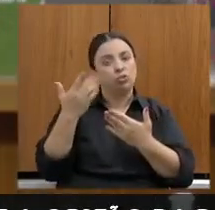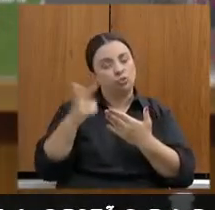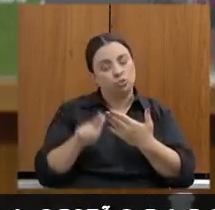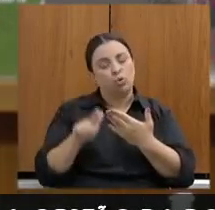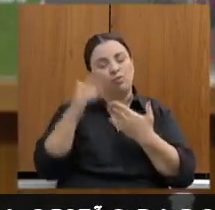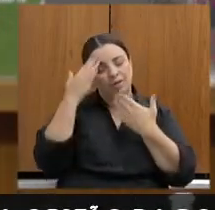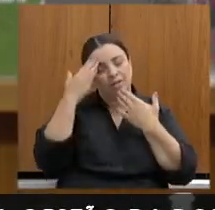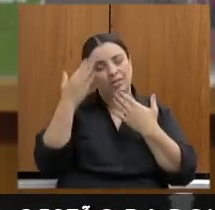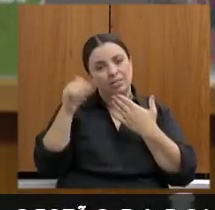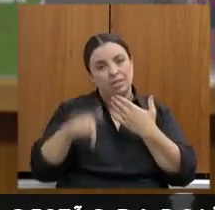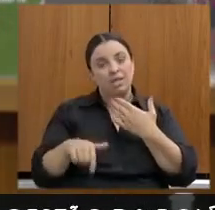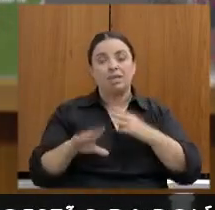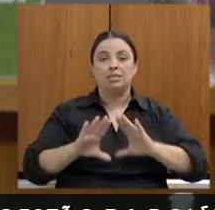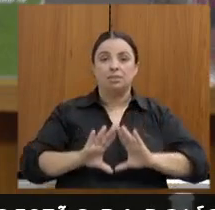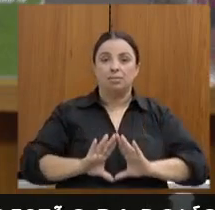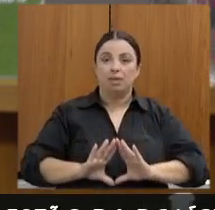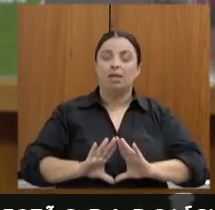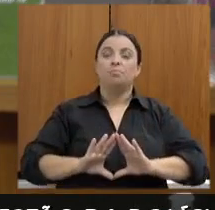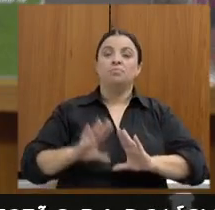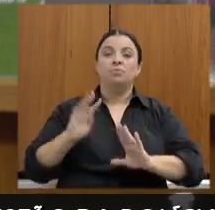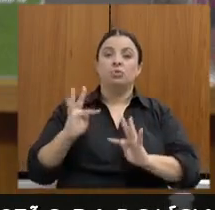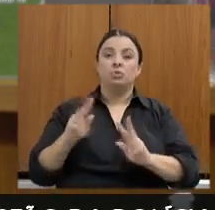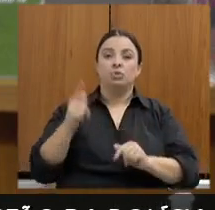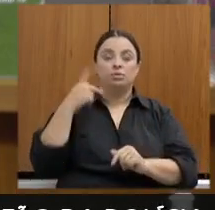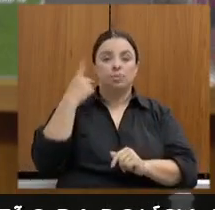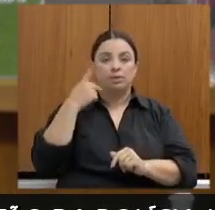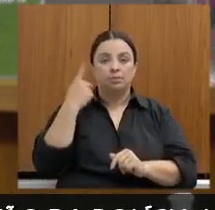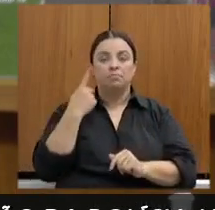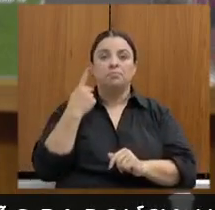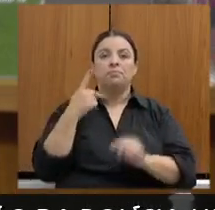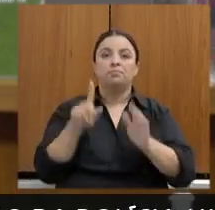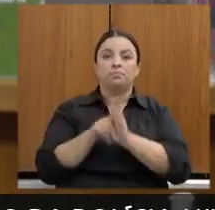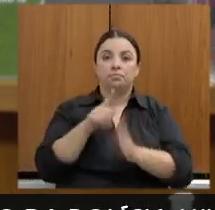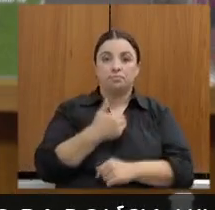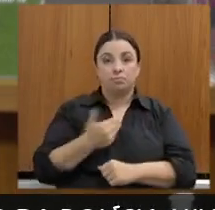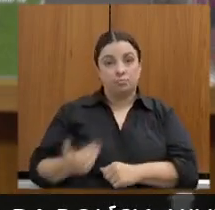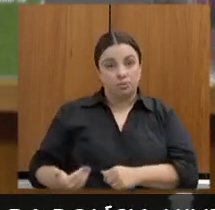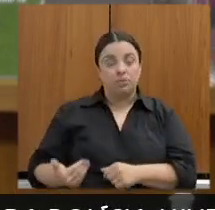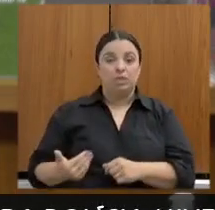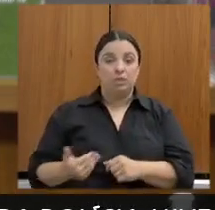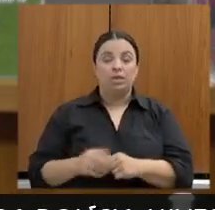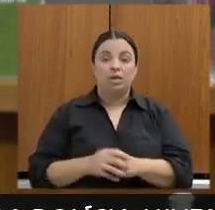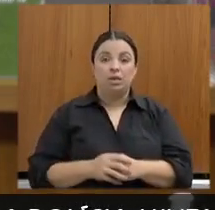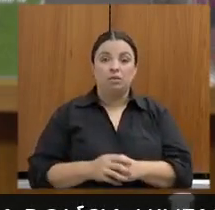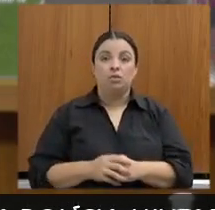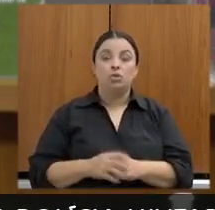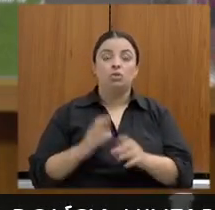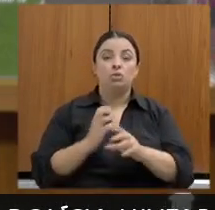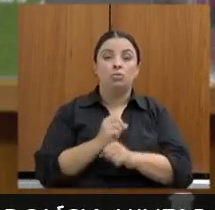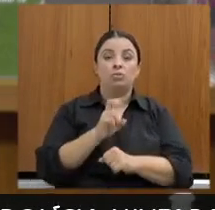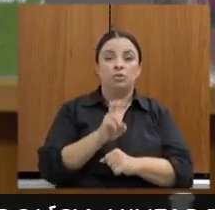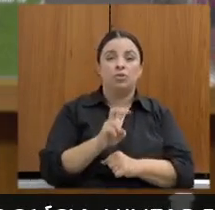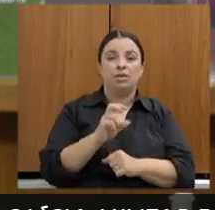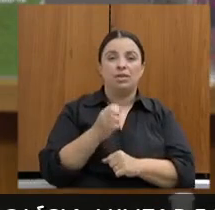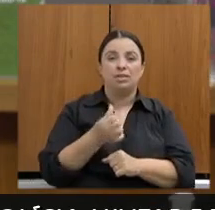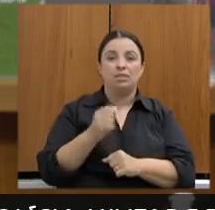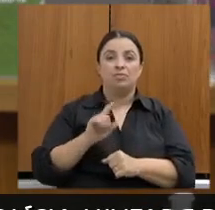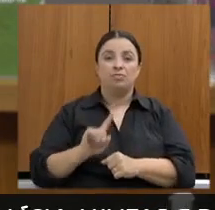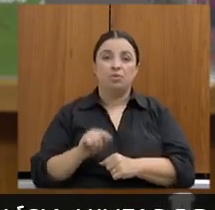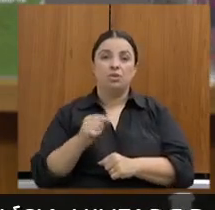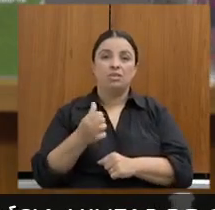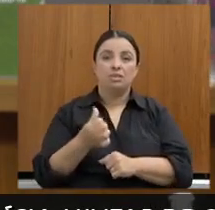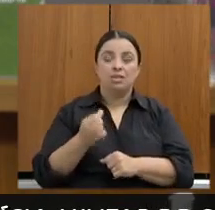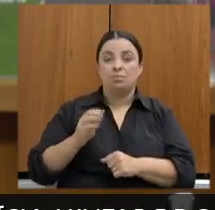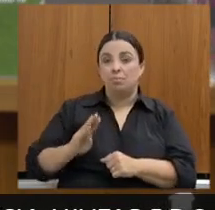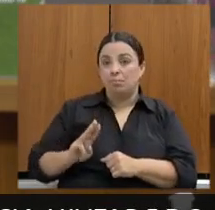a assembleia né os nossos os nossos parlamentares estaduais o senhor foram 56,6 milhões e significa para